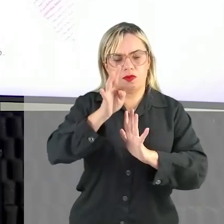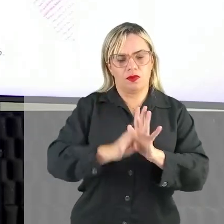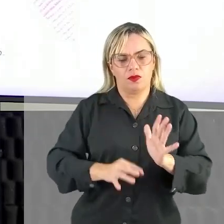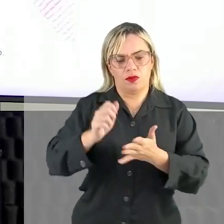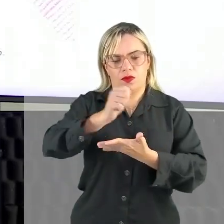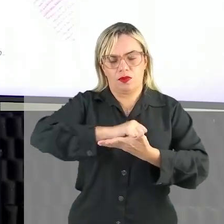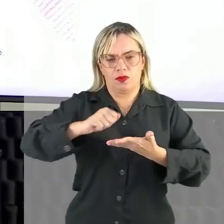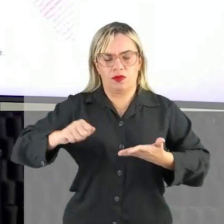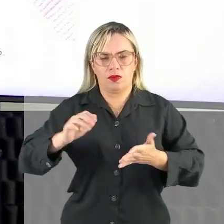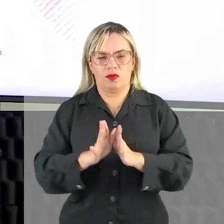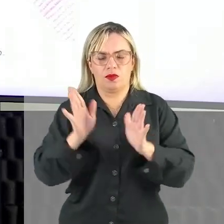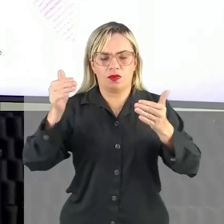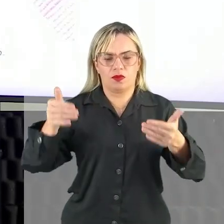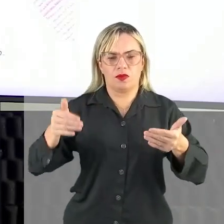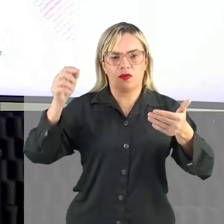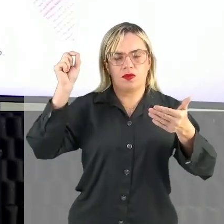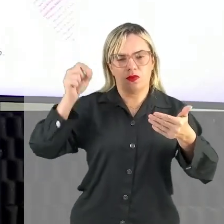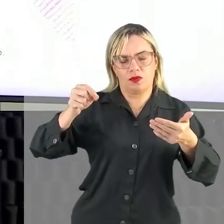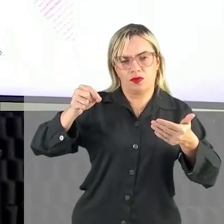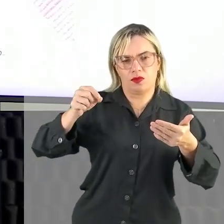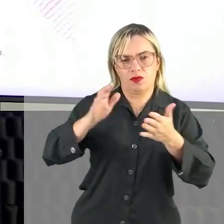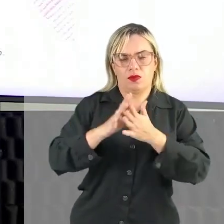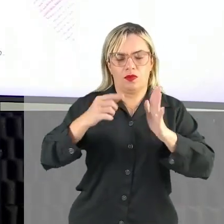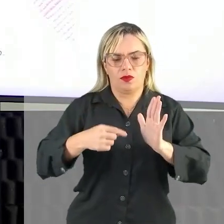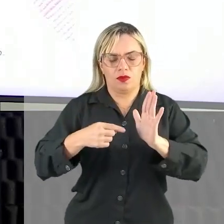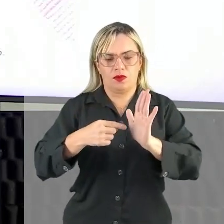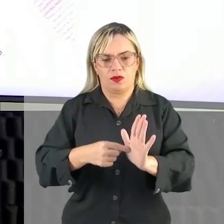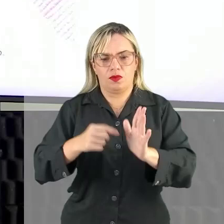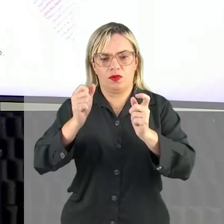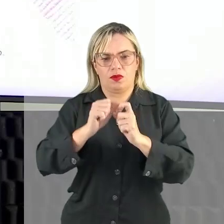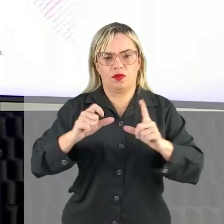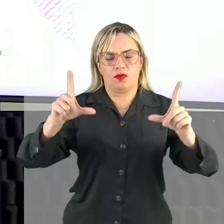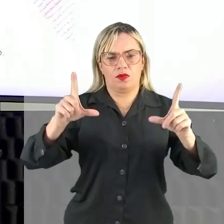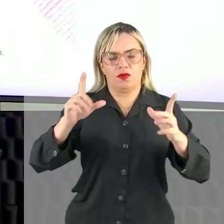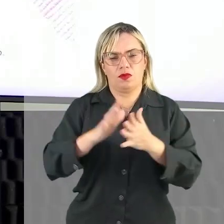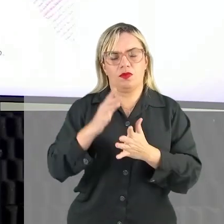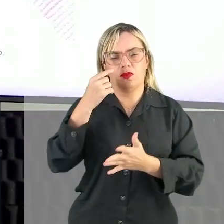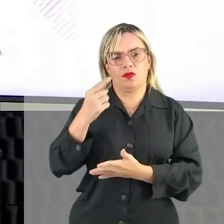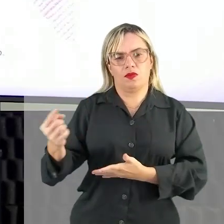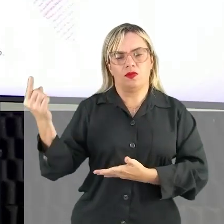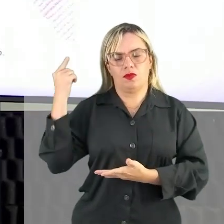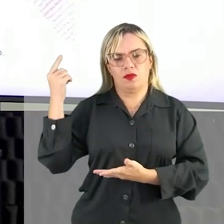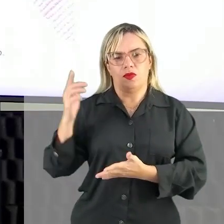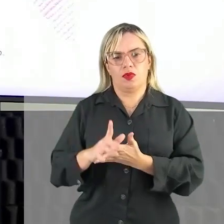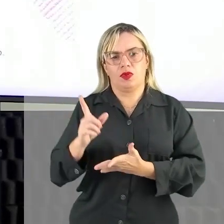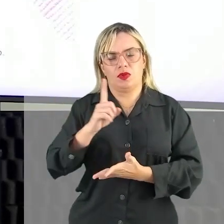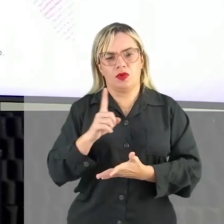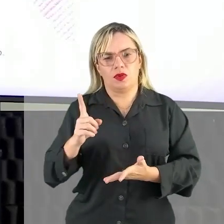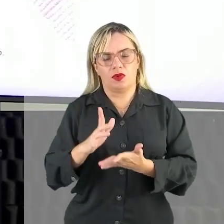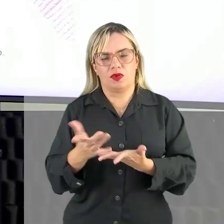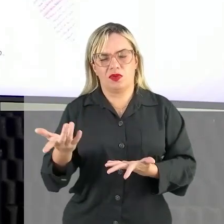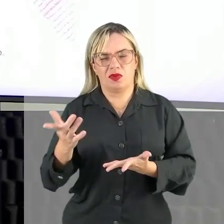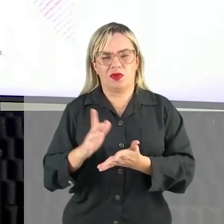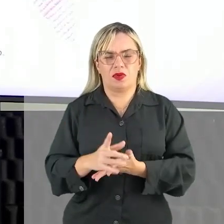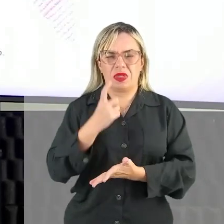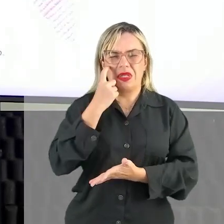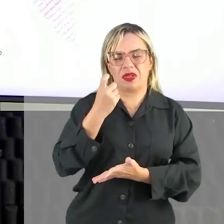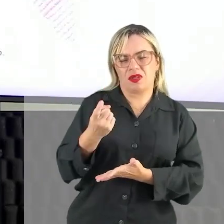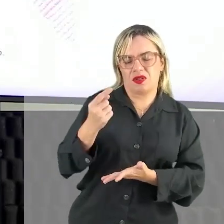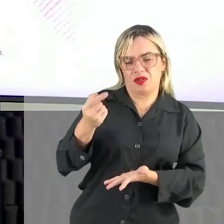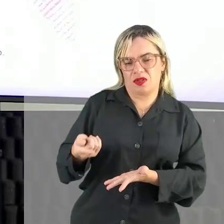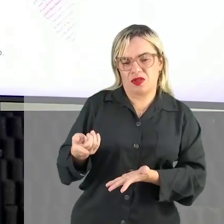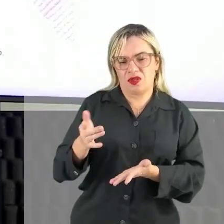uma uma observação que vai aparecer aqui no quadro mas que para vocês já não é tão interessante assim é